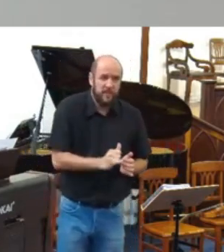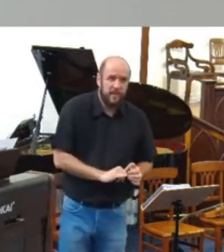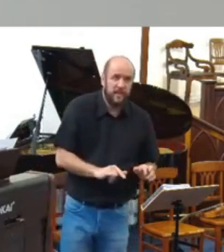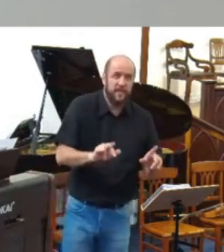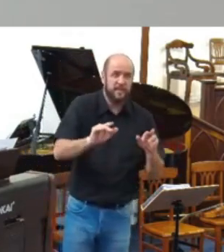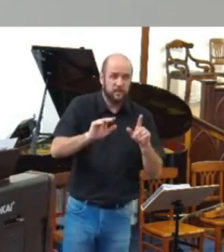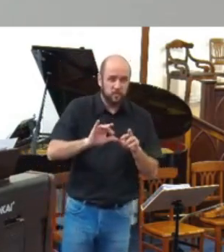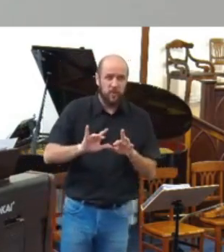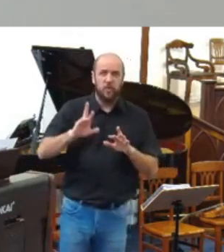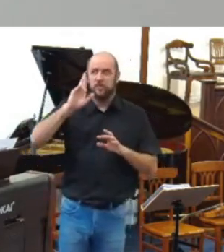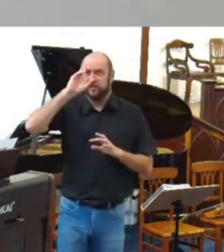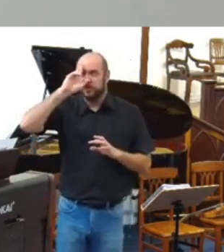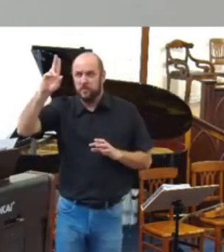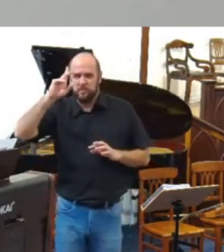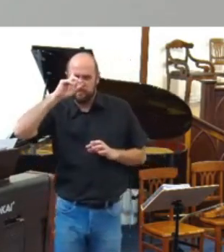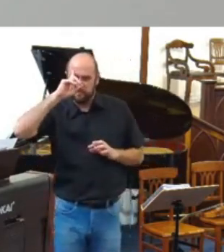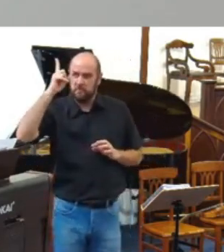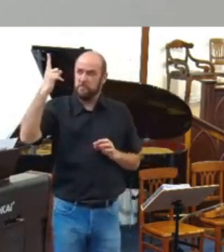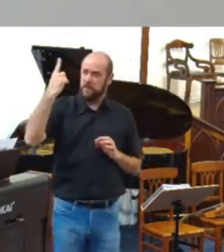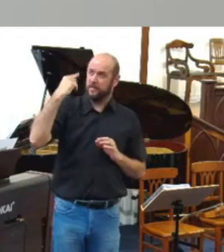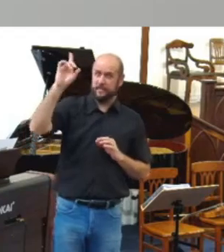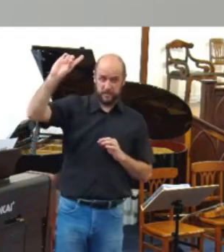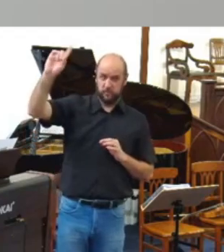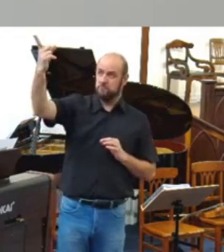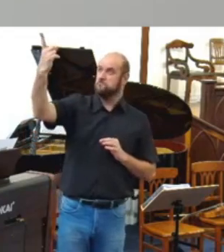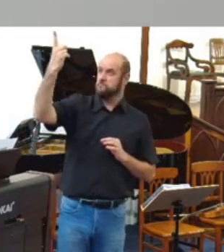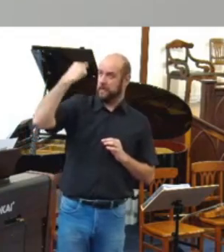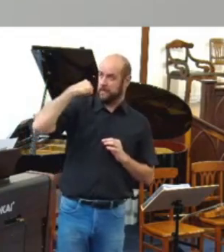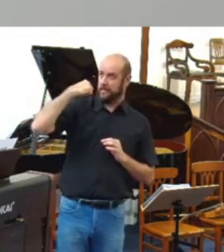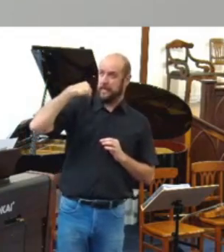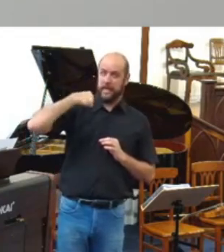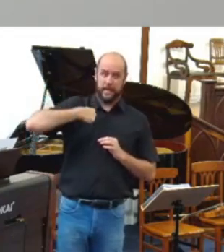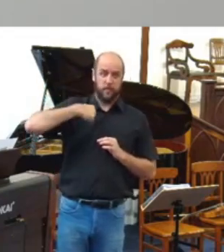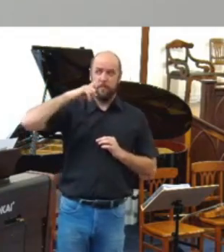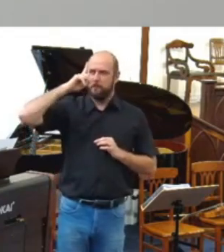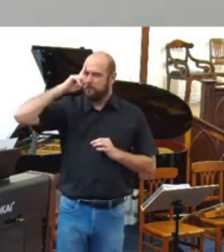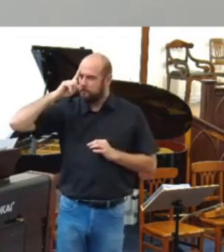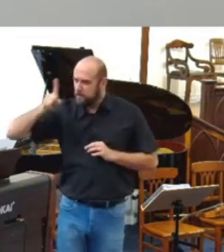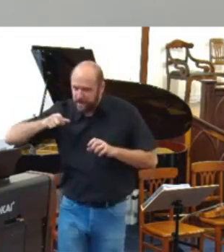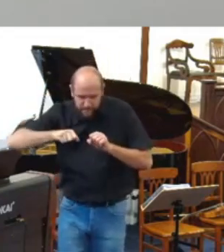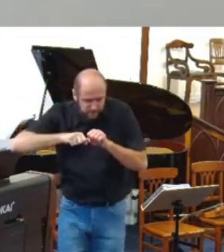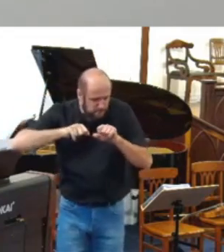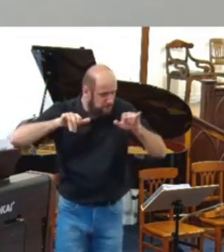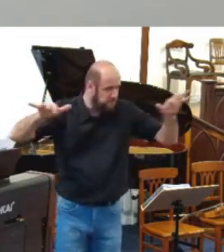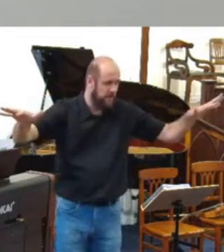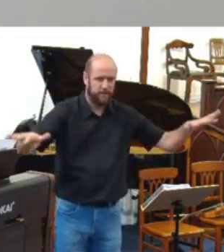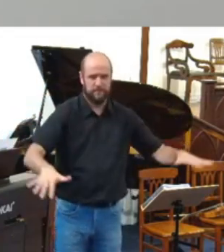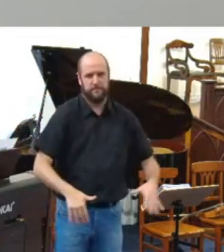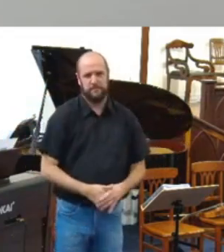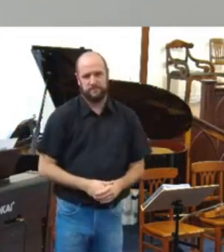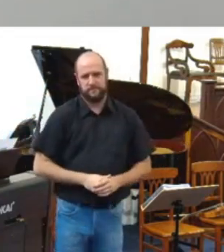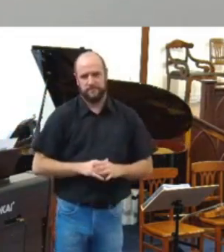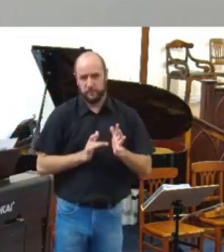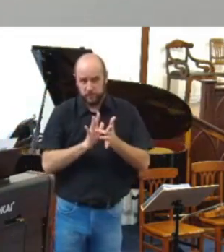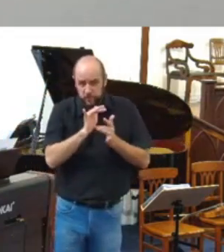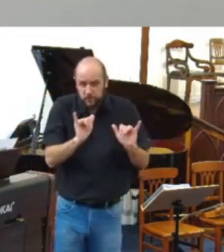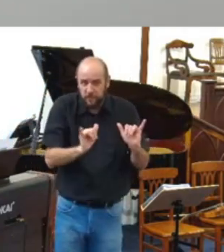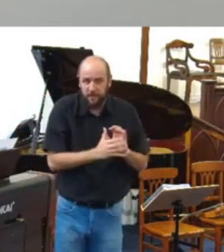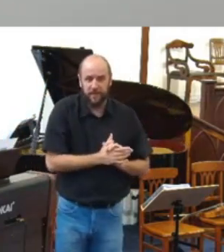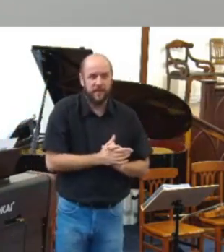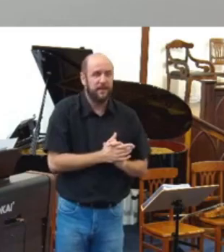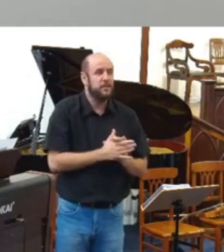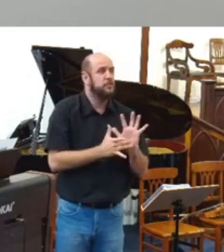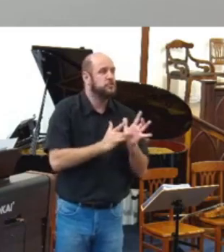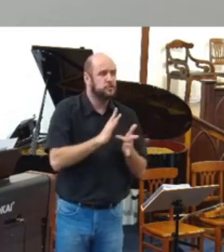tu me enviaste ao mundo, eu também os enviei ao mundo. Neste momento, Jesus